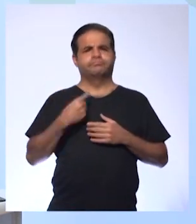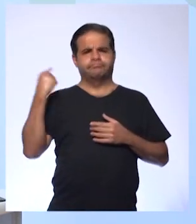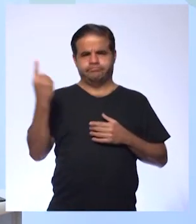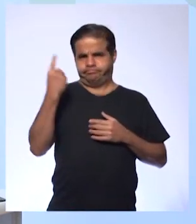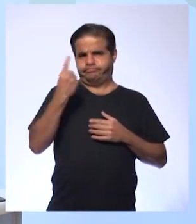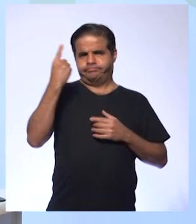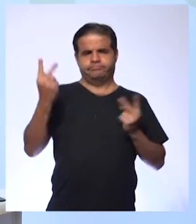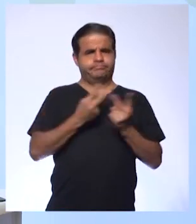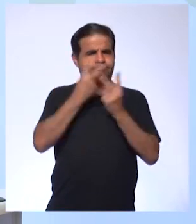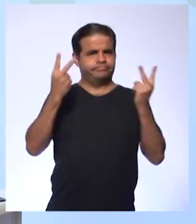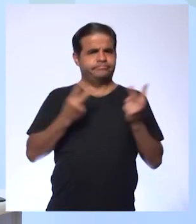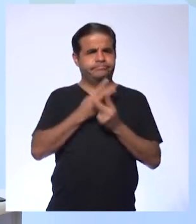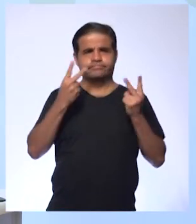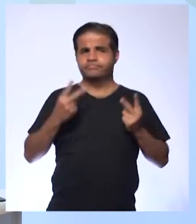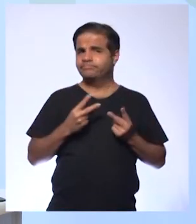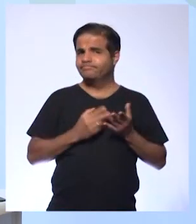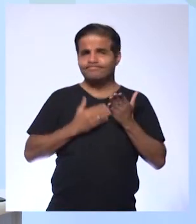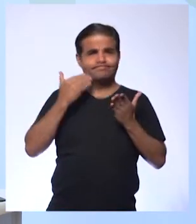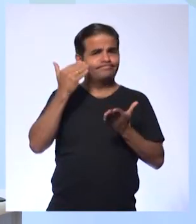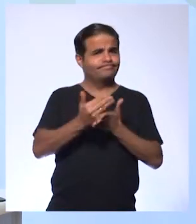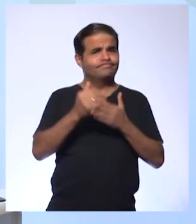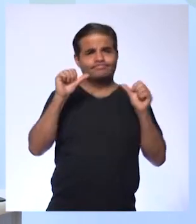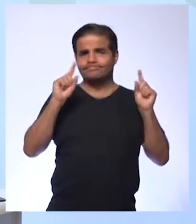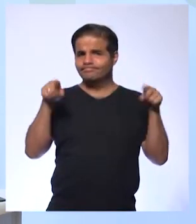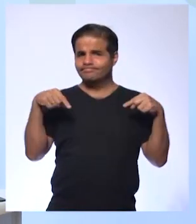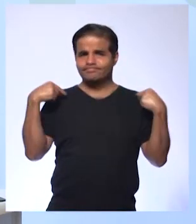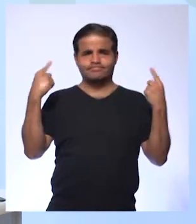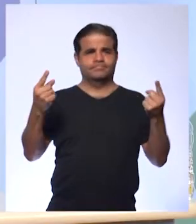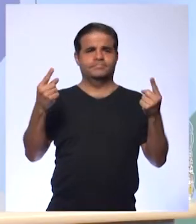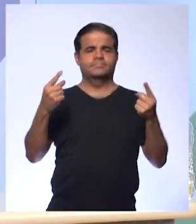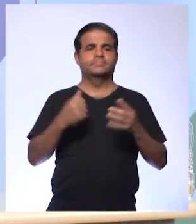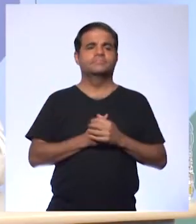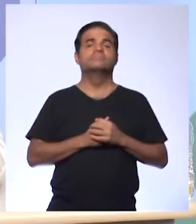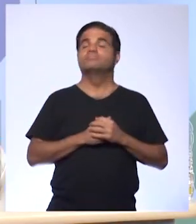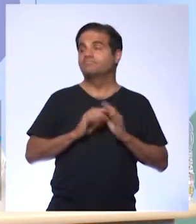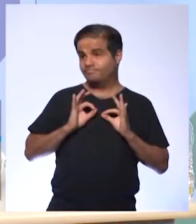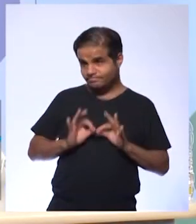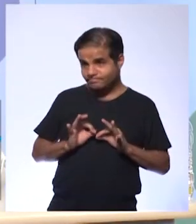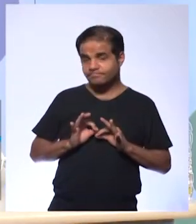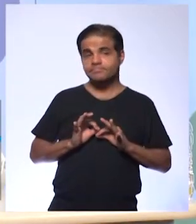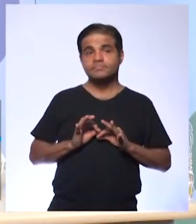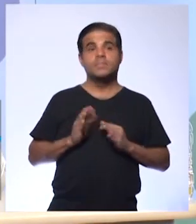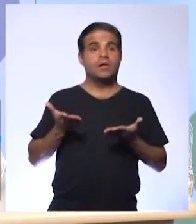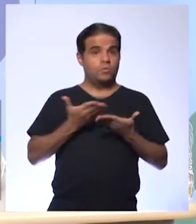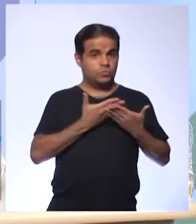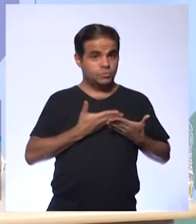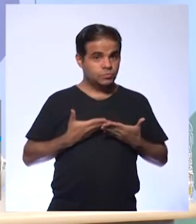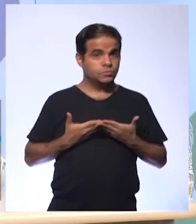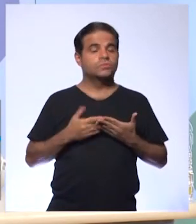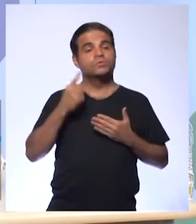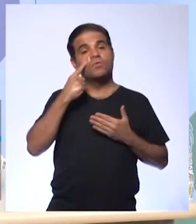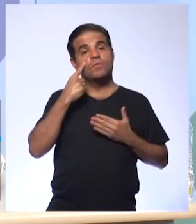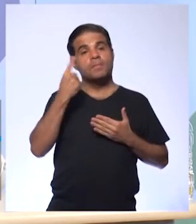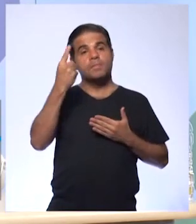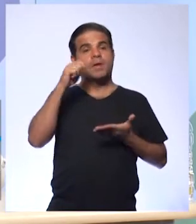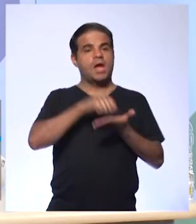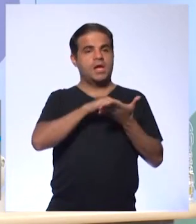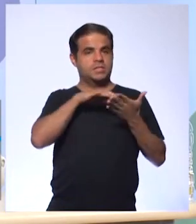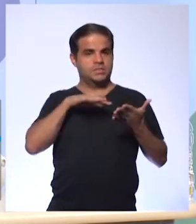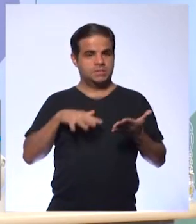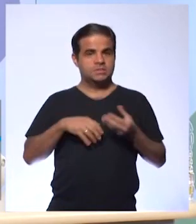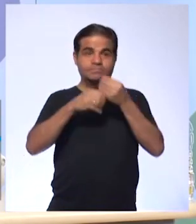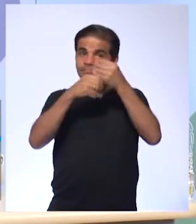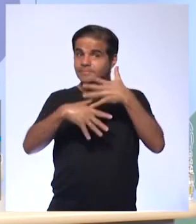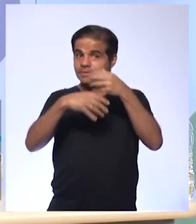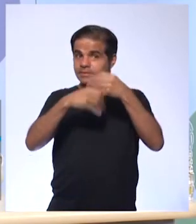furacões no Atlântico Norte só têm a aumentar. Né, professor? Exatamente. Agora, estudantes, nós vamos para a nossa primeira atividade via